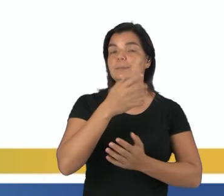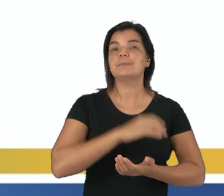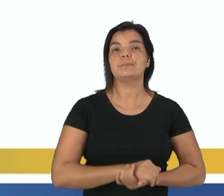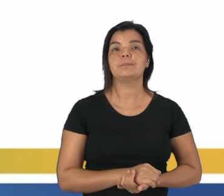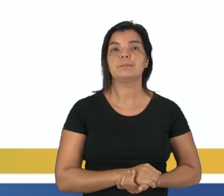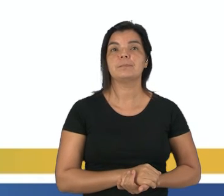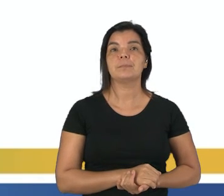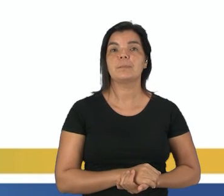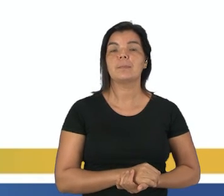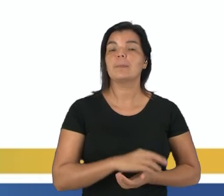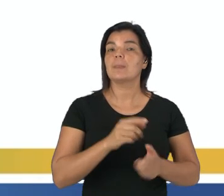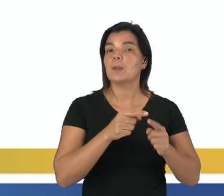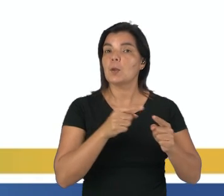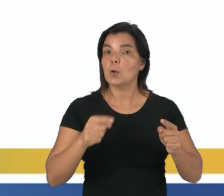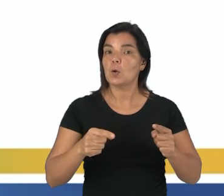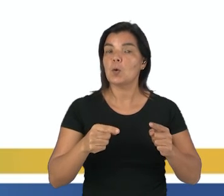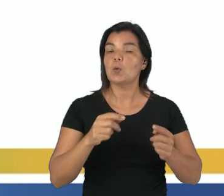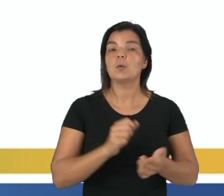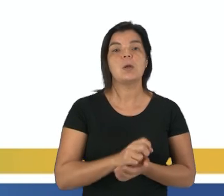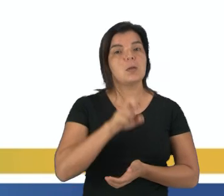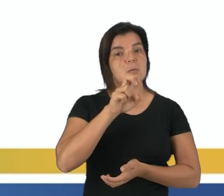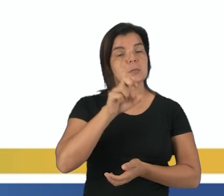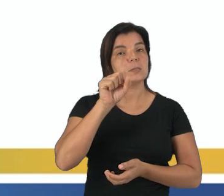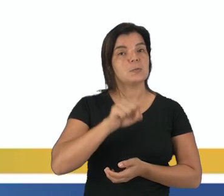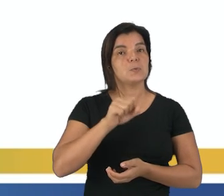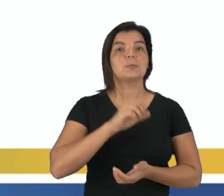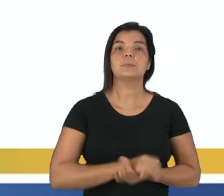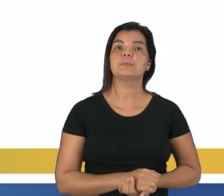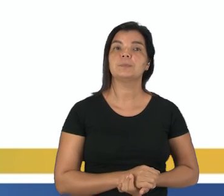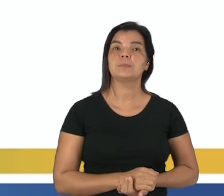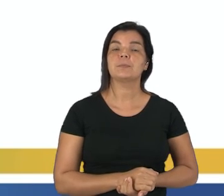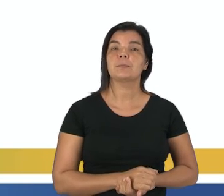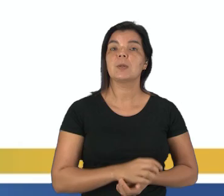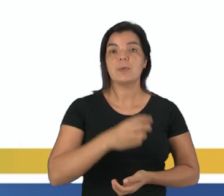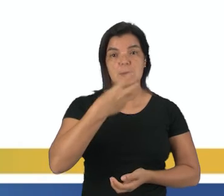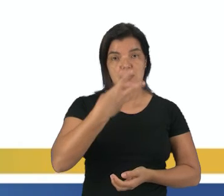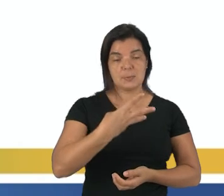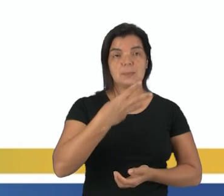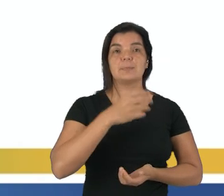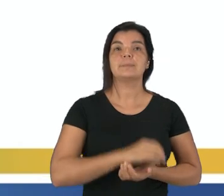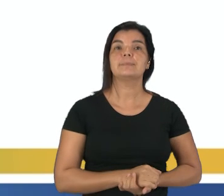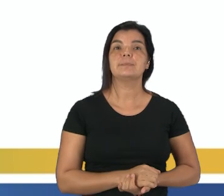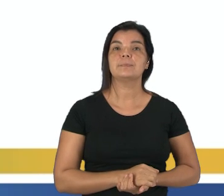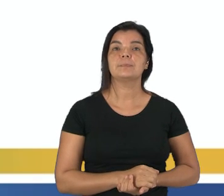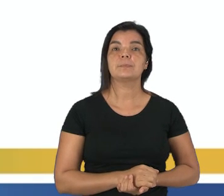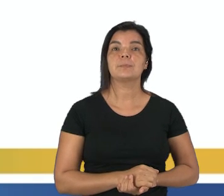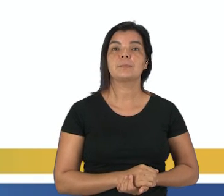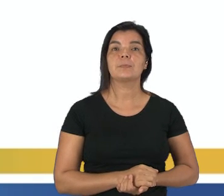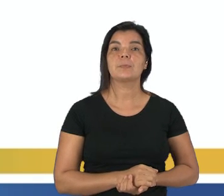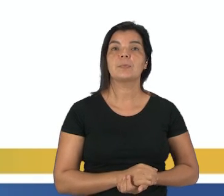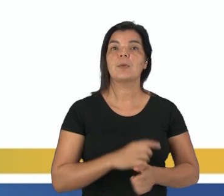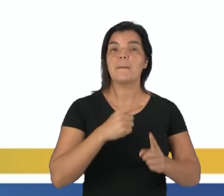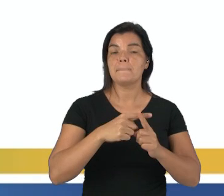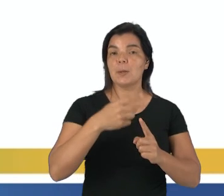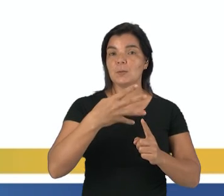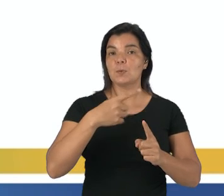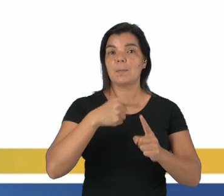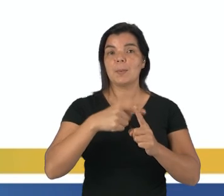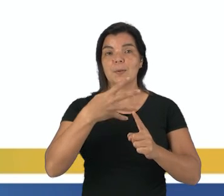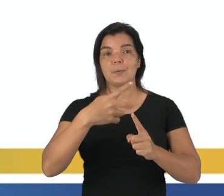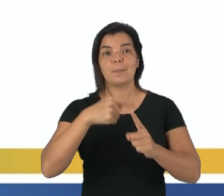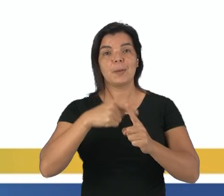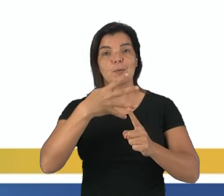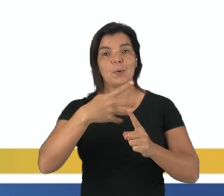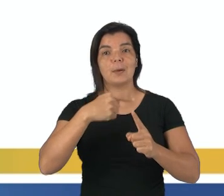né? Isso durante 5 segundos, né? Então, vai ser 3... mais 4, mais 4, mais 4,